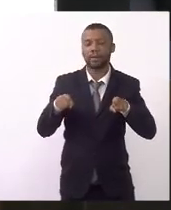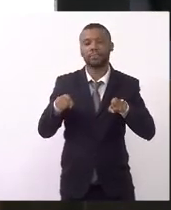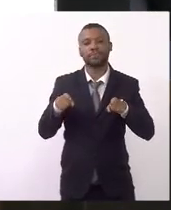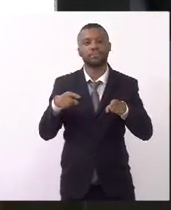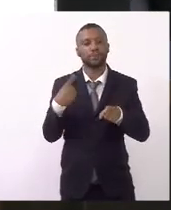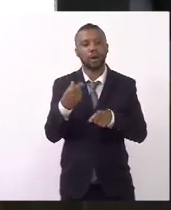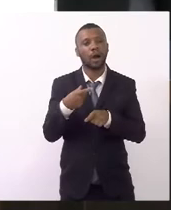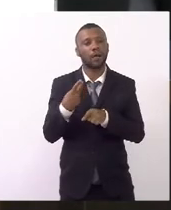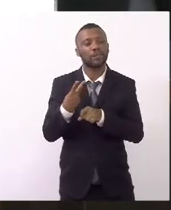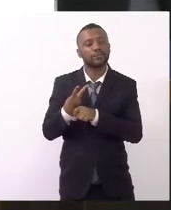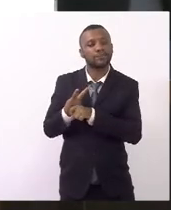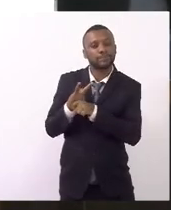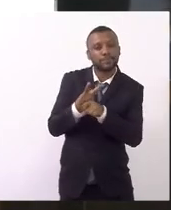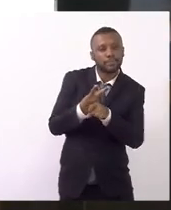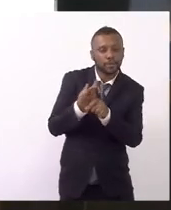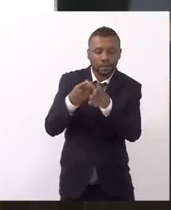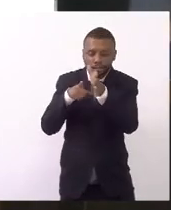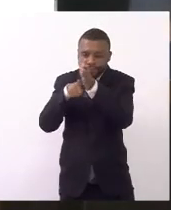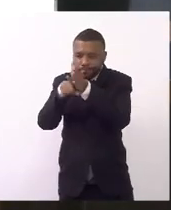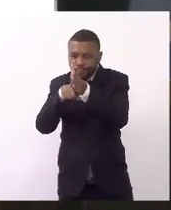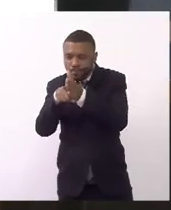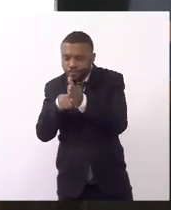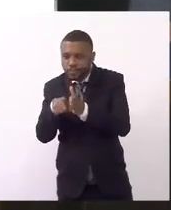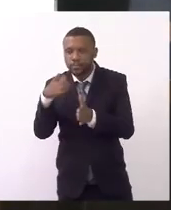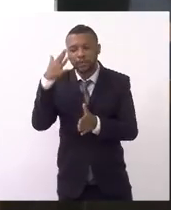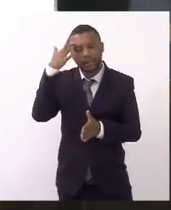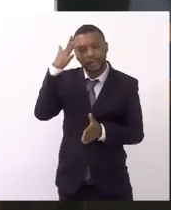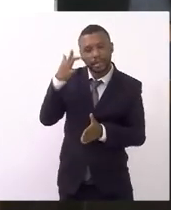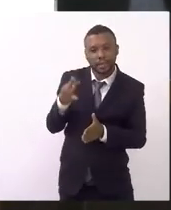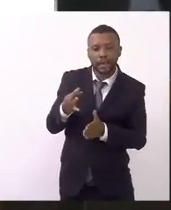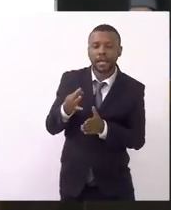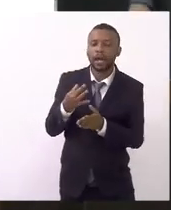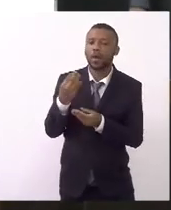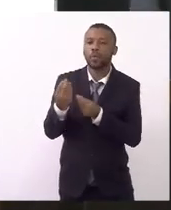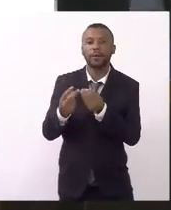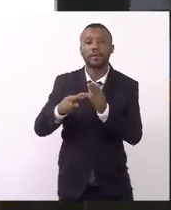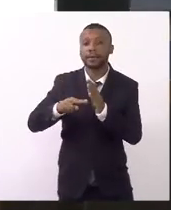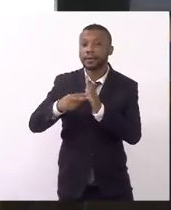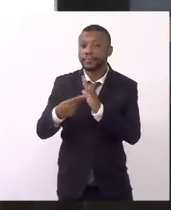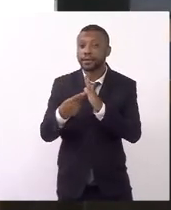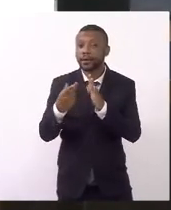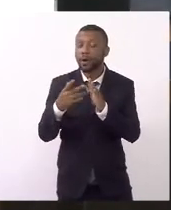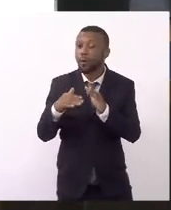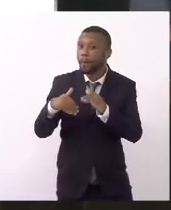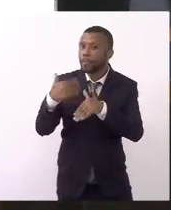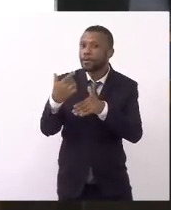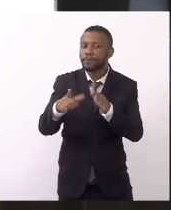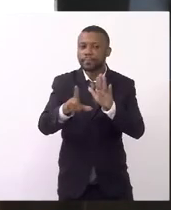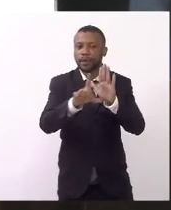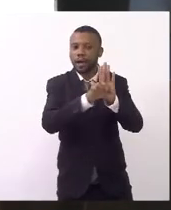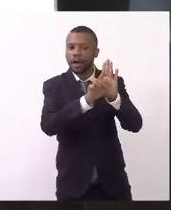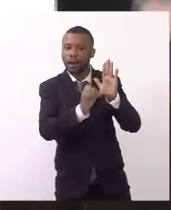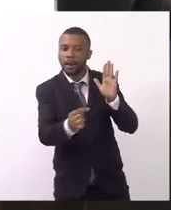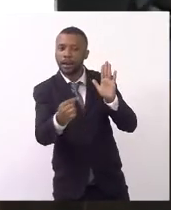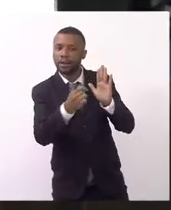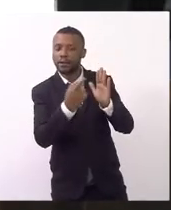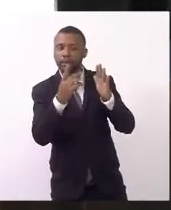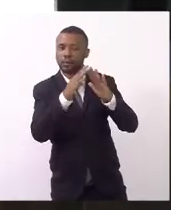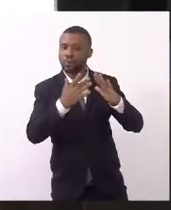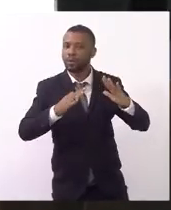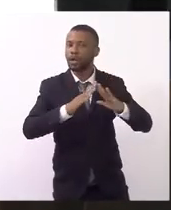procuramos em entender um pouco o que que significa a legalização dos terreiros em